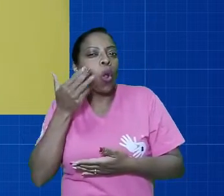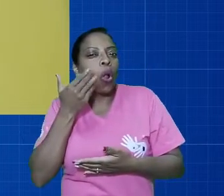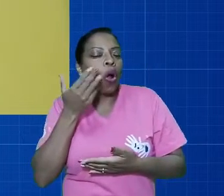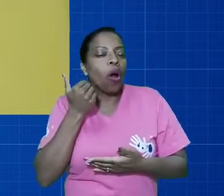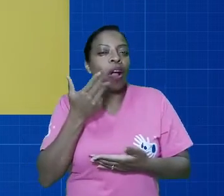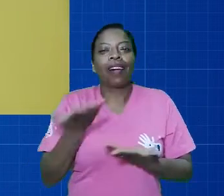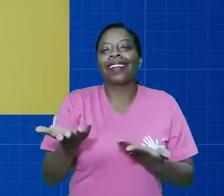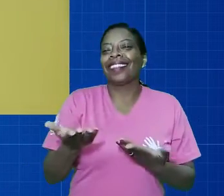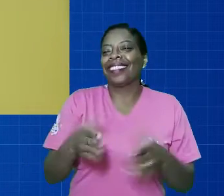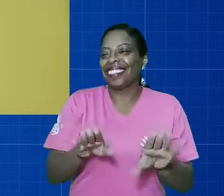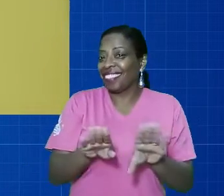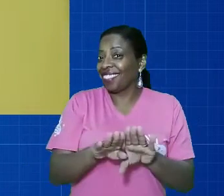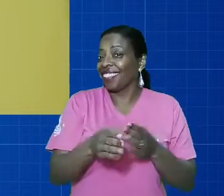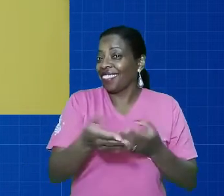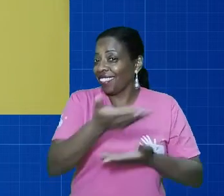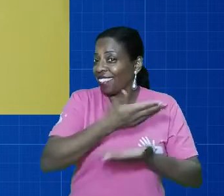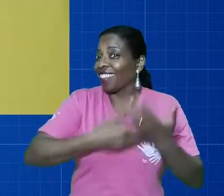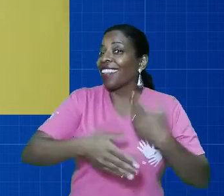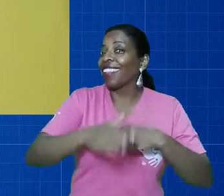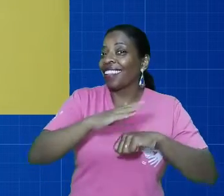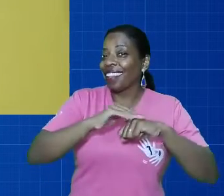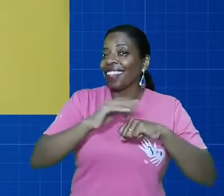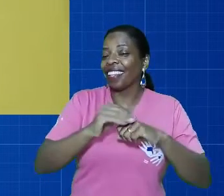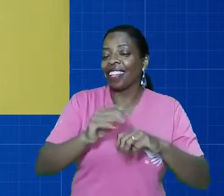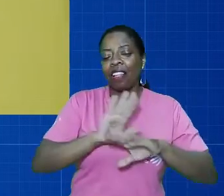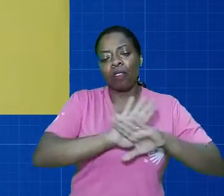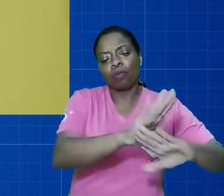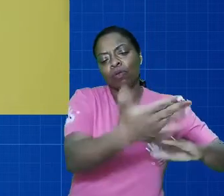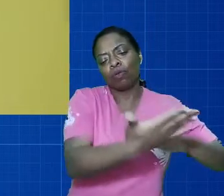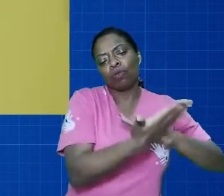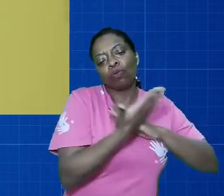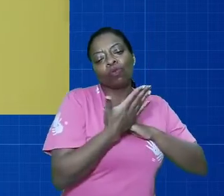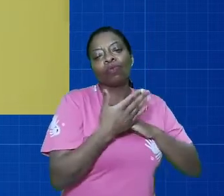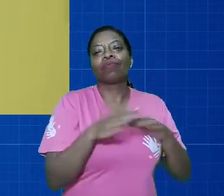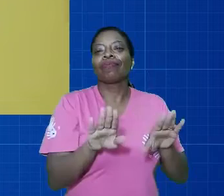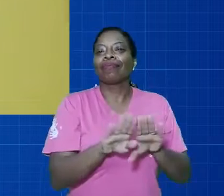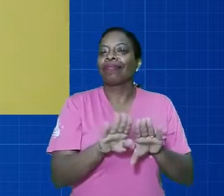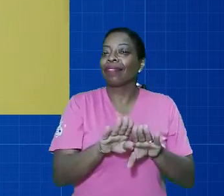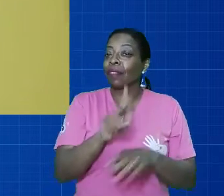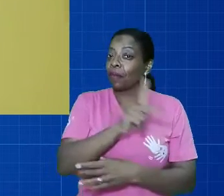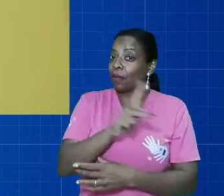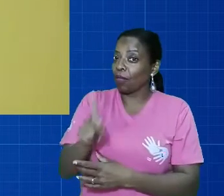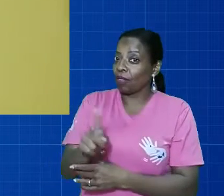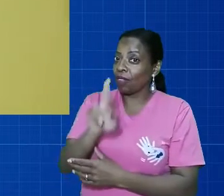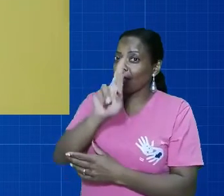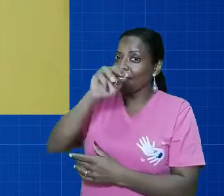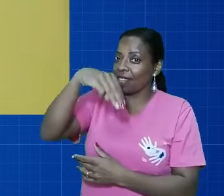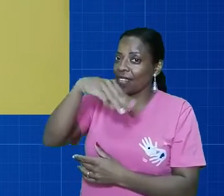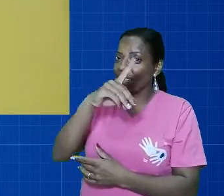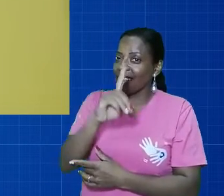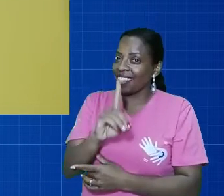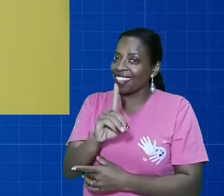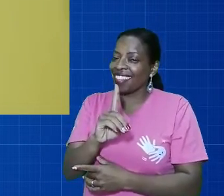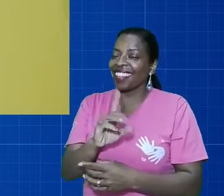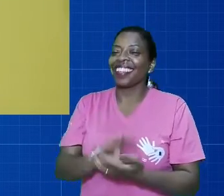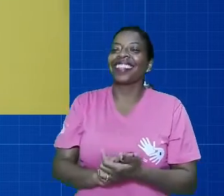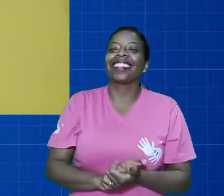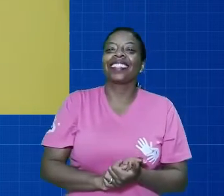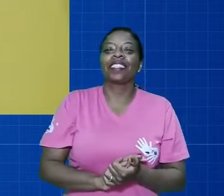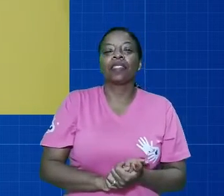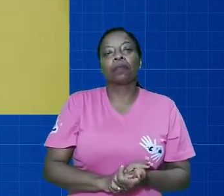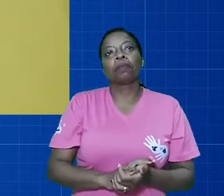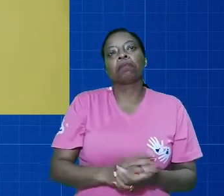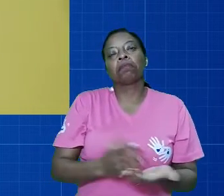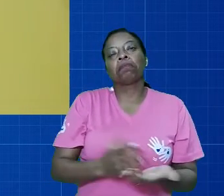gente ajudava muito, principalmente os professores RMDs. Então foi um lugar